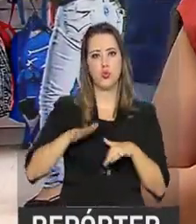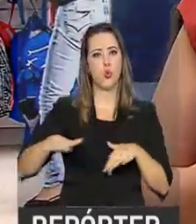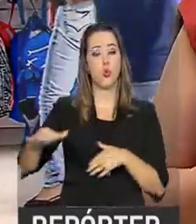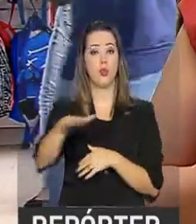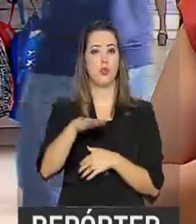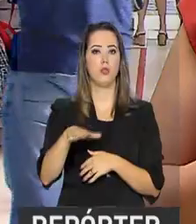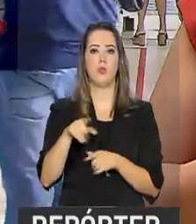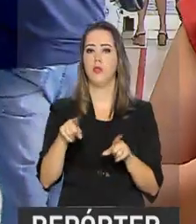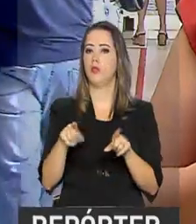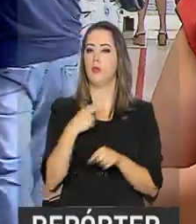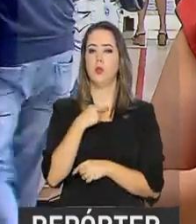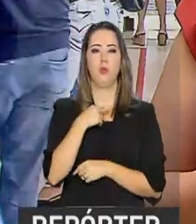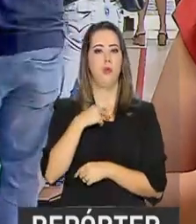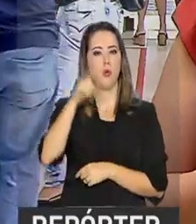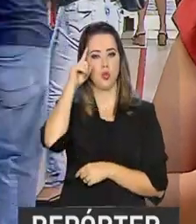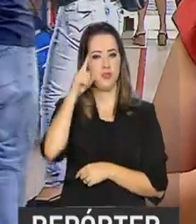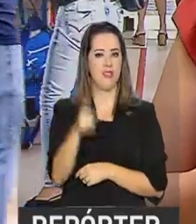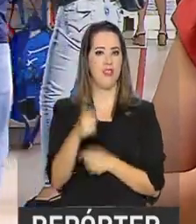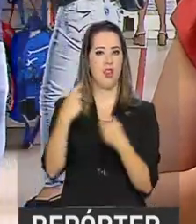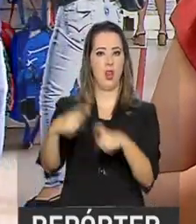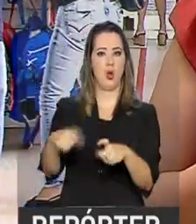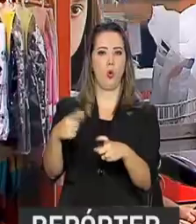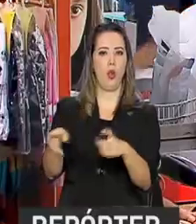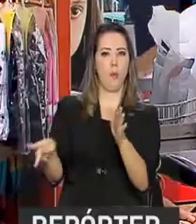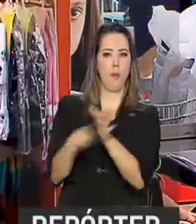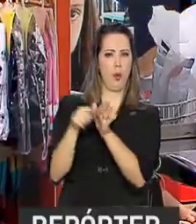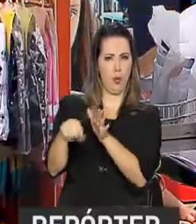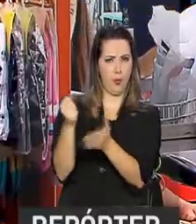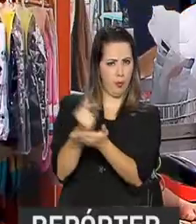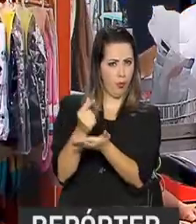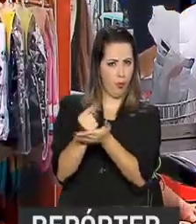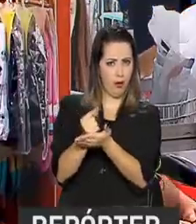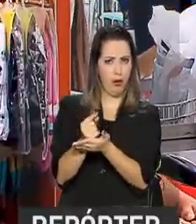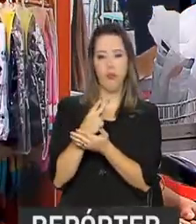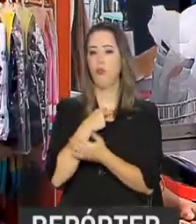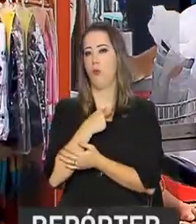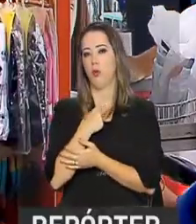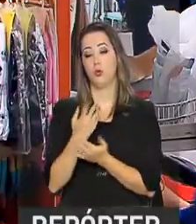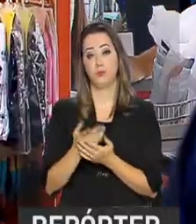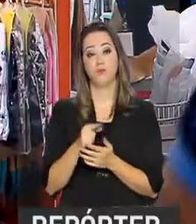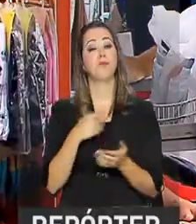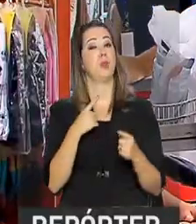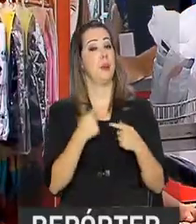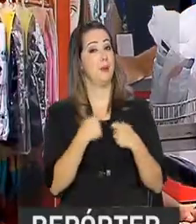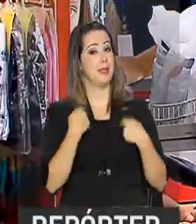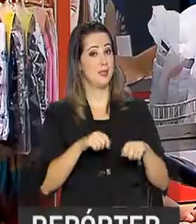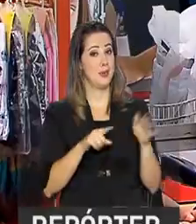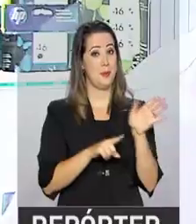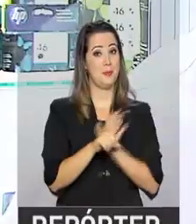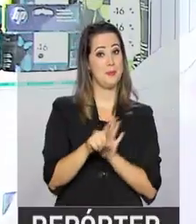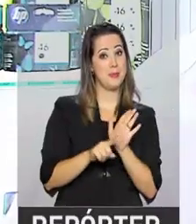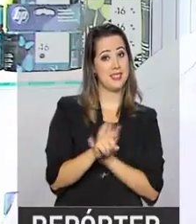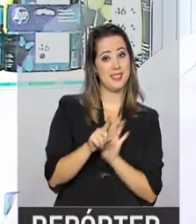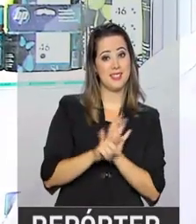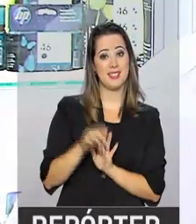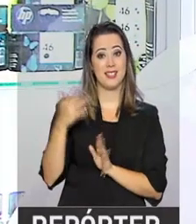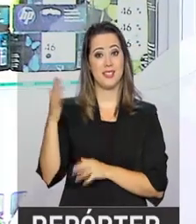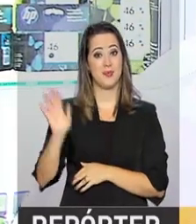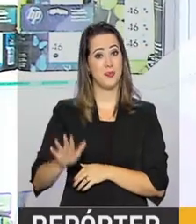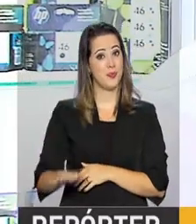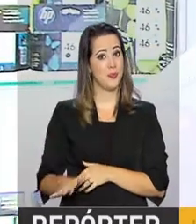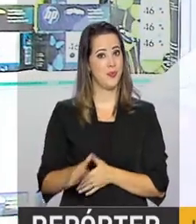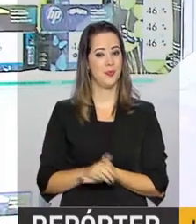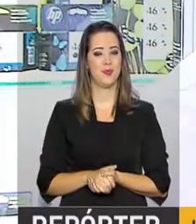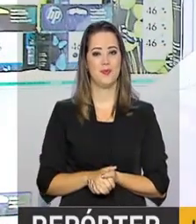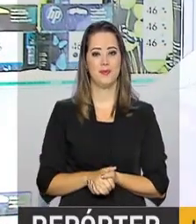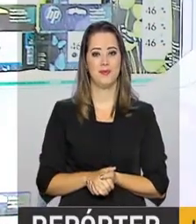pode determinar onde o pai deve fazer a compra e na hora da compra pesquisar e pedir desconto a dica que eu dou sempre chá